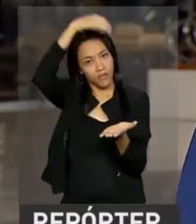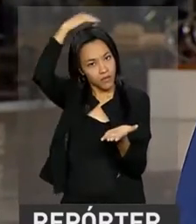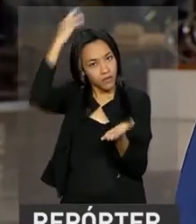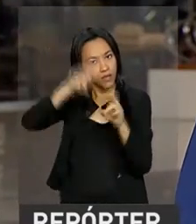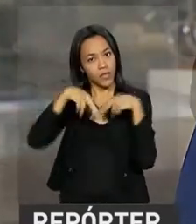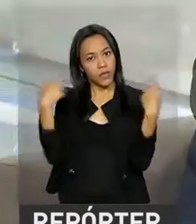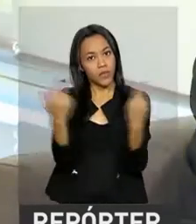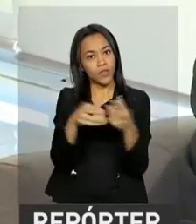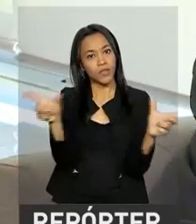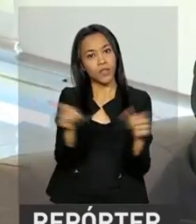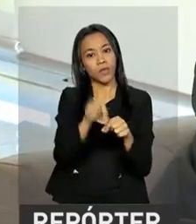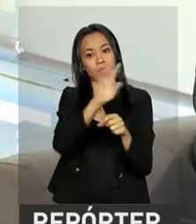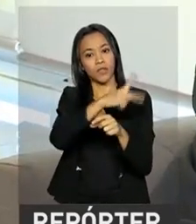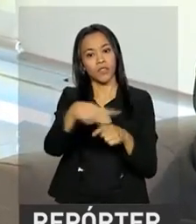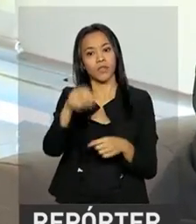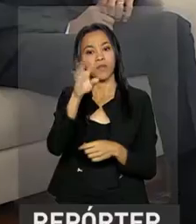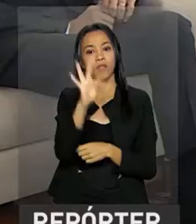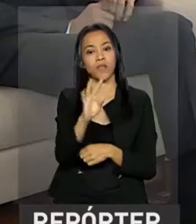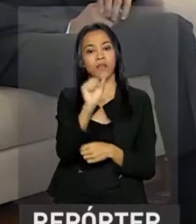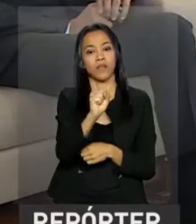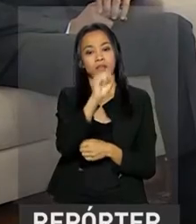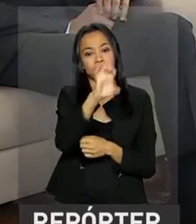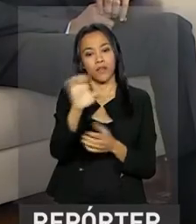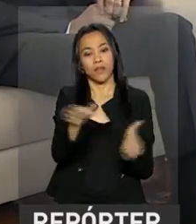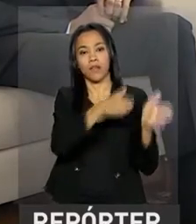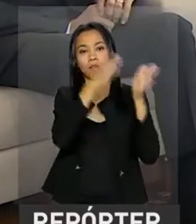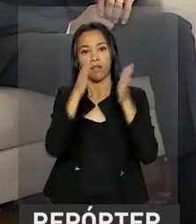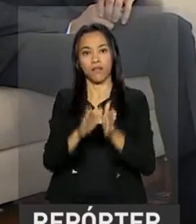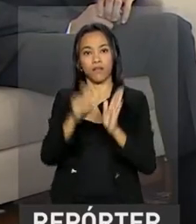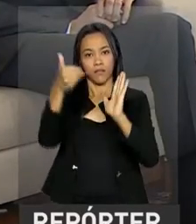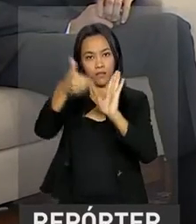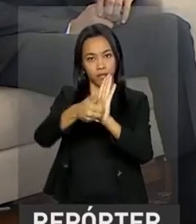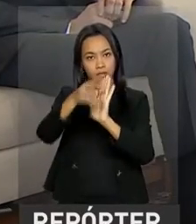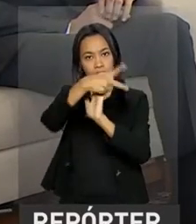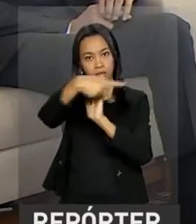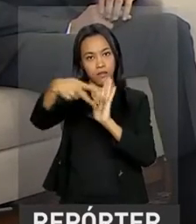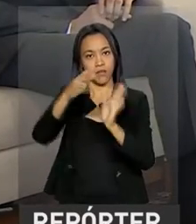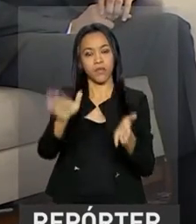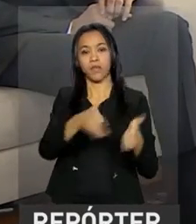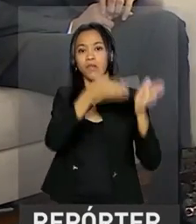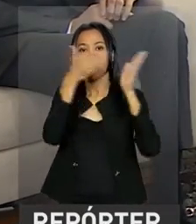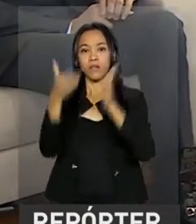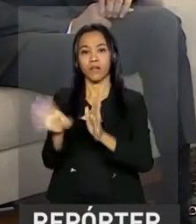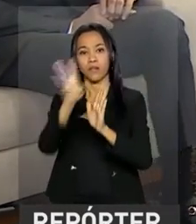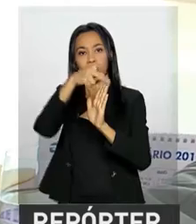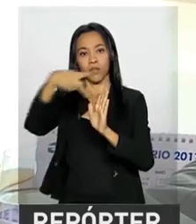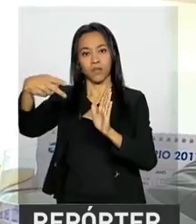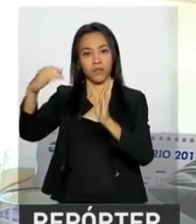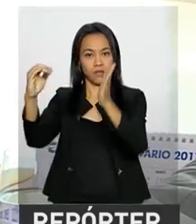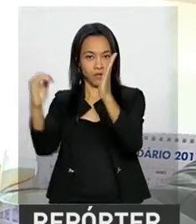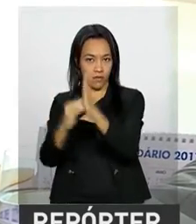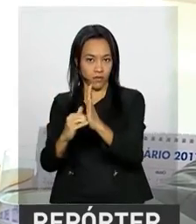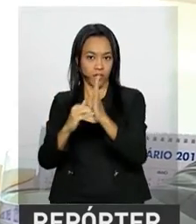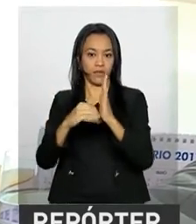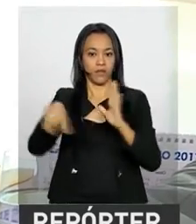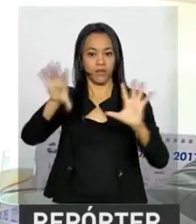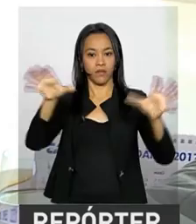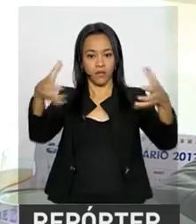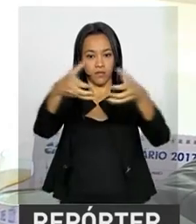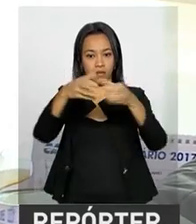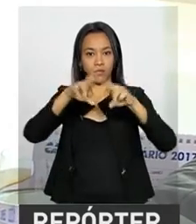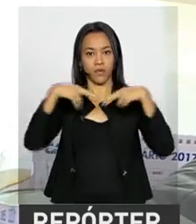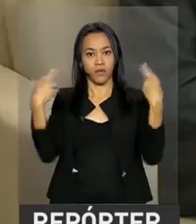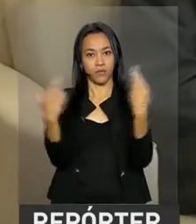presidente do TSE, o ministro Gilmar Mendes e os presidentes da Câmara dos Deputados, Rodrigo Maia, e